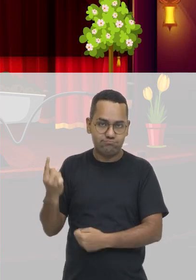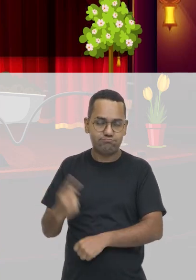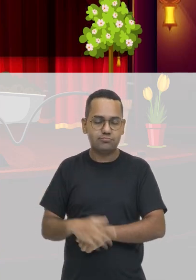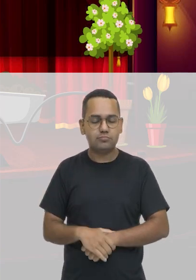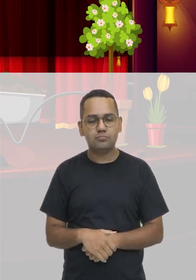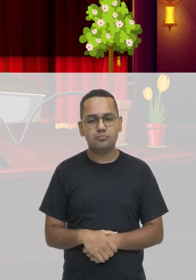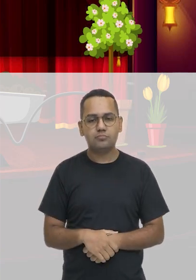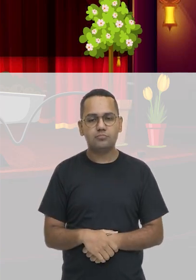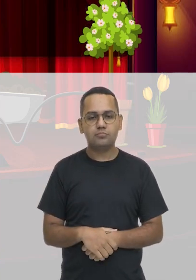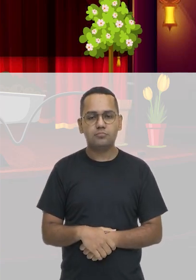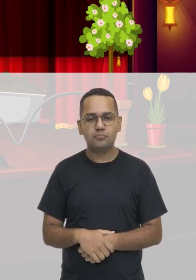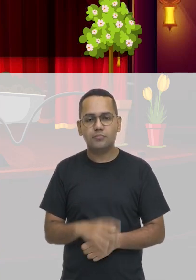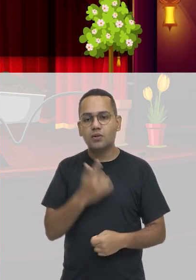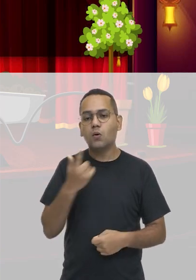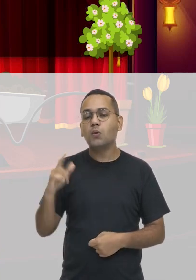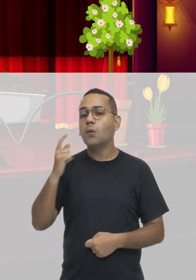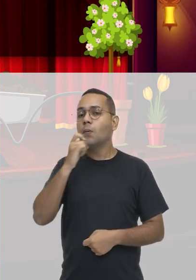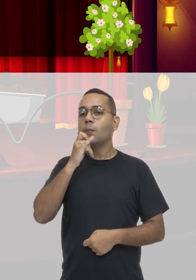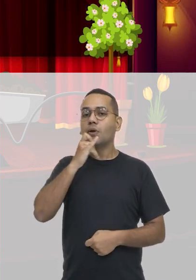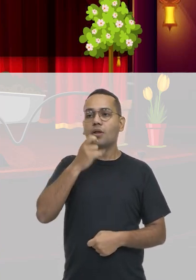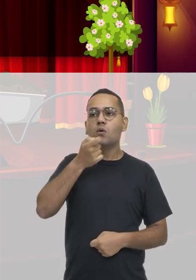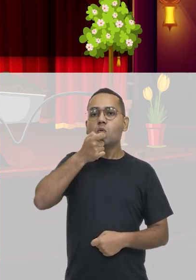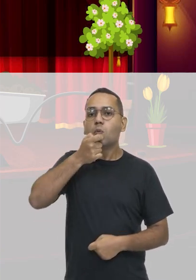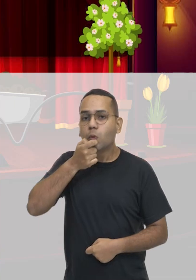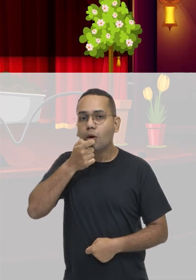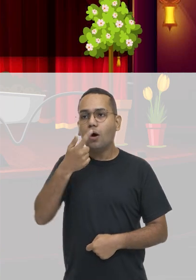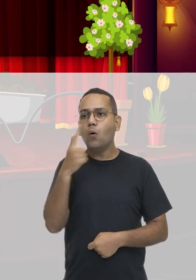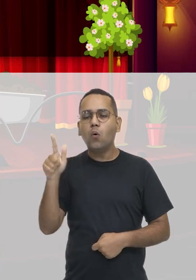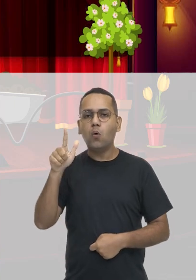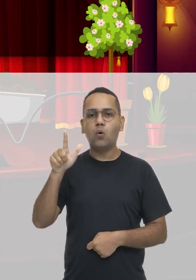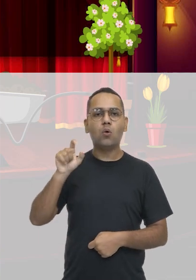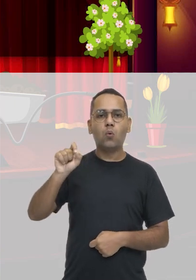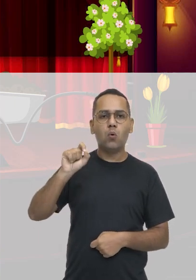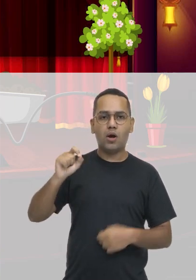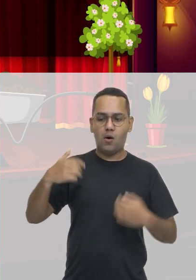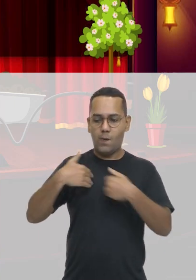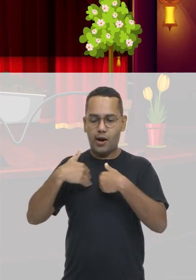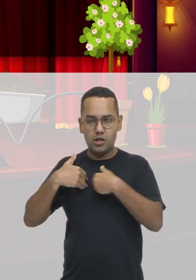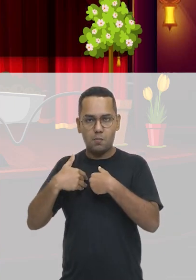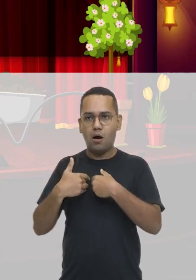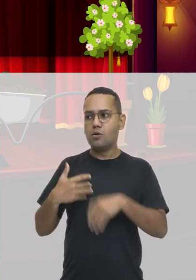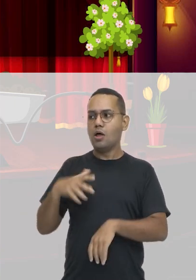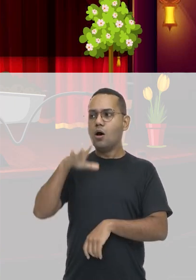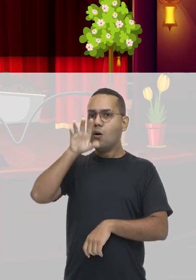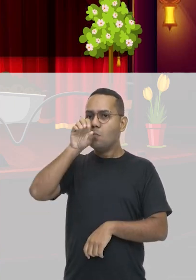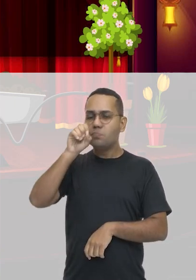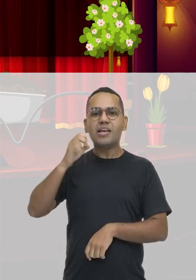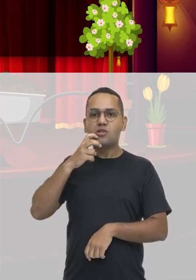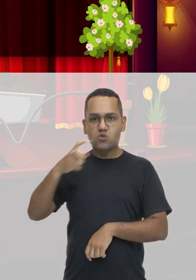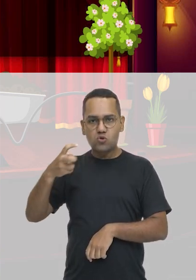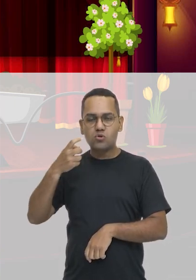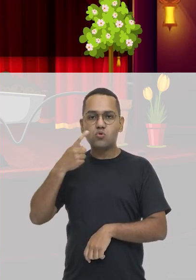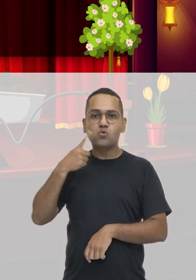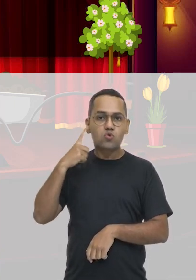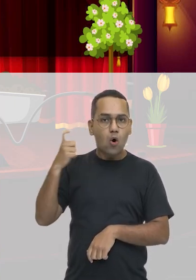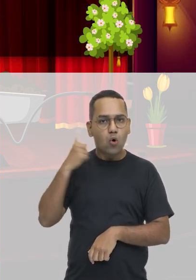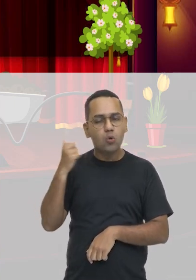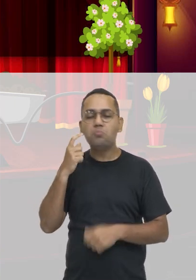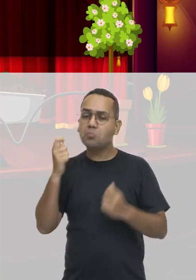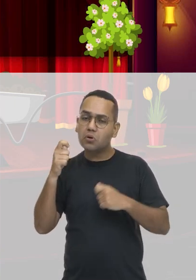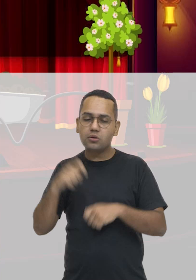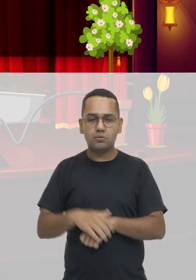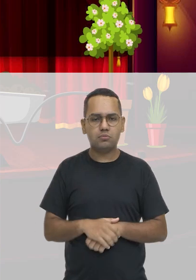sonoplastia, até mesmo o assovio, até mesmo o latido de um animal, isso faz parte da sonoplastia. O